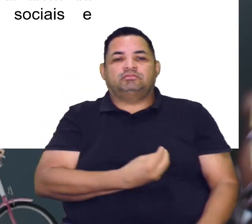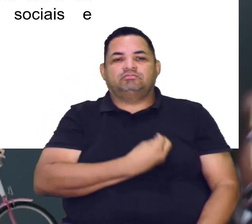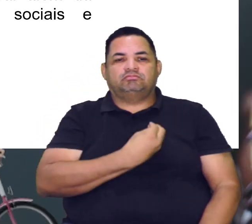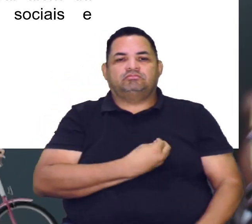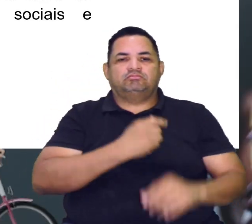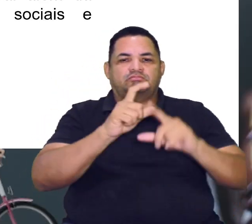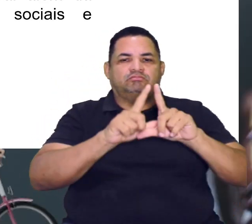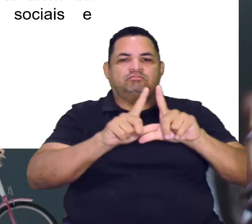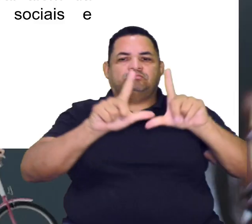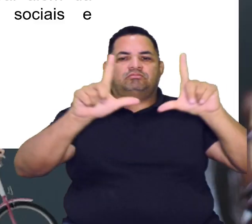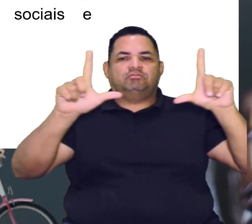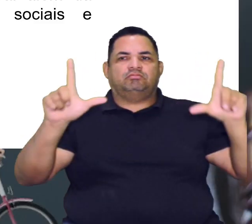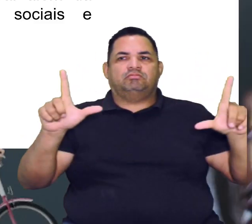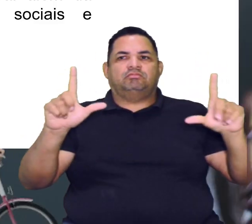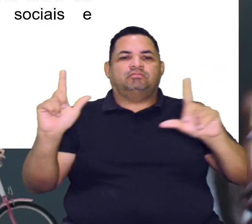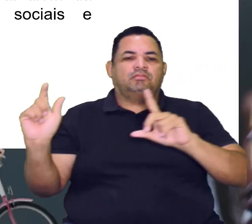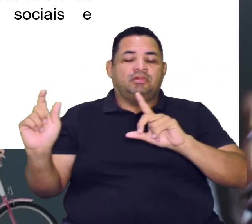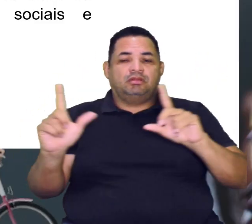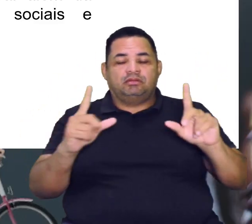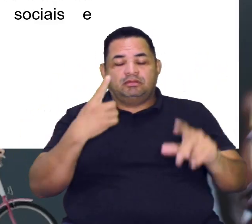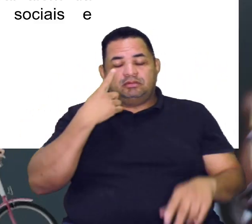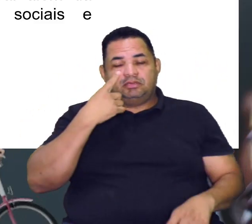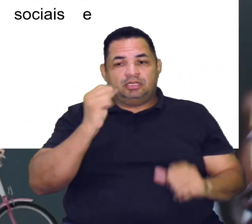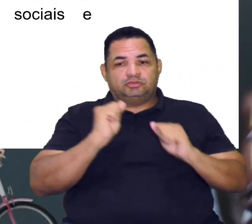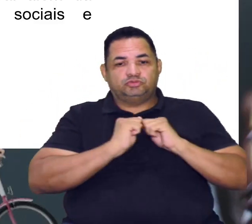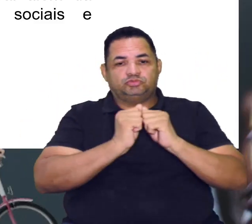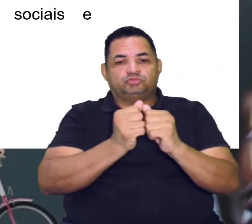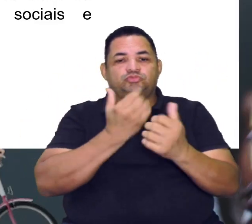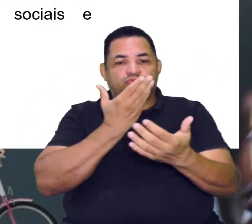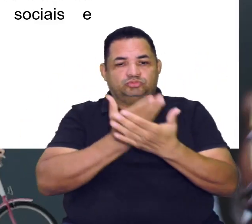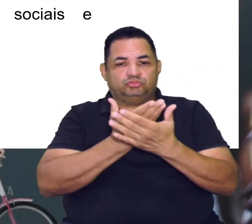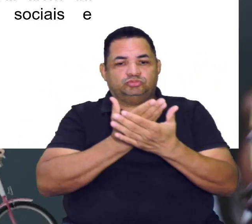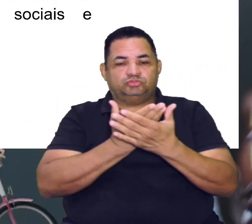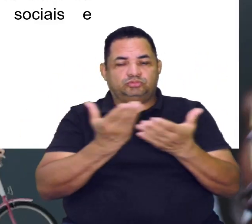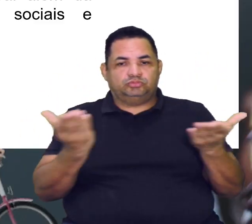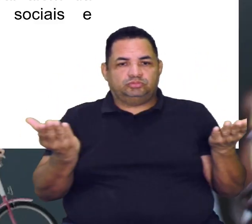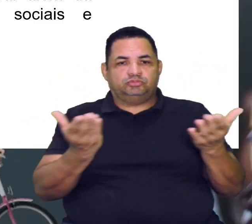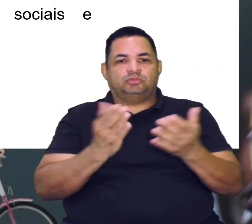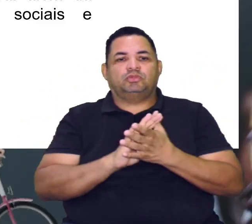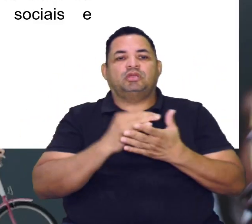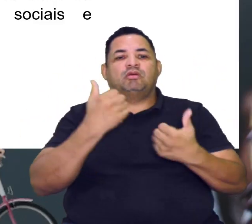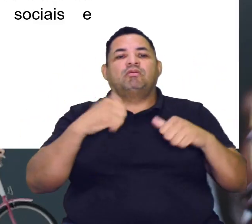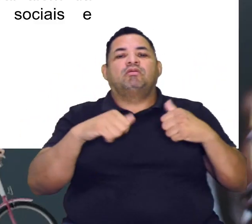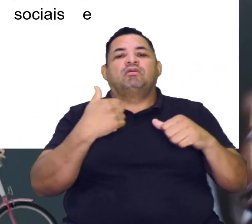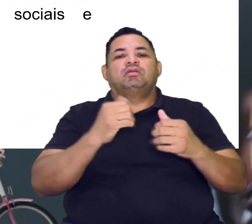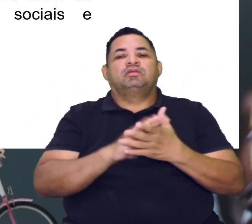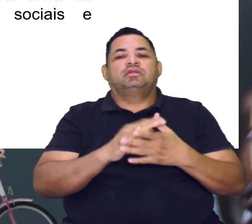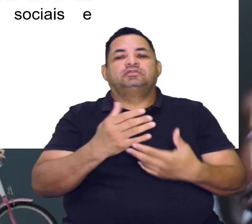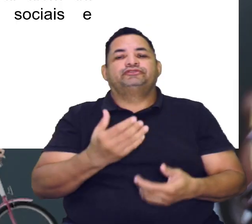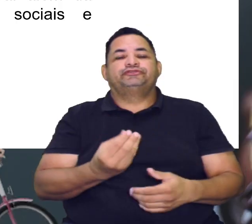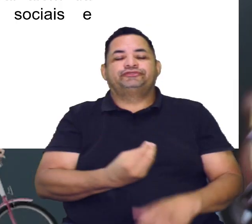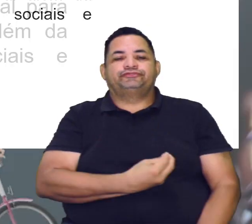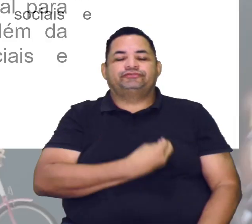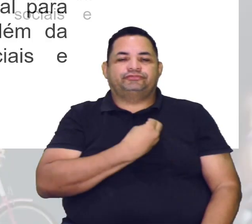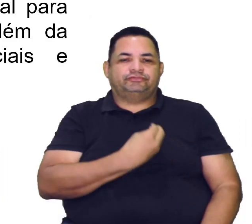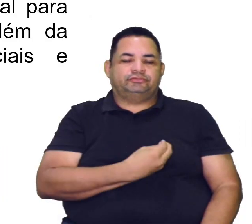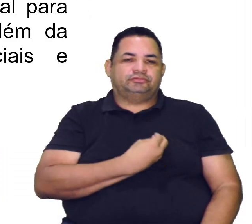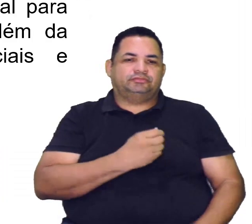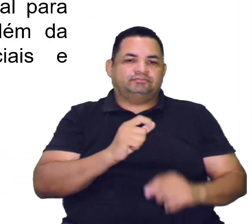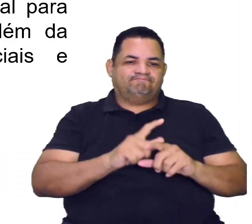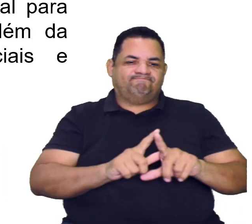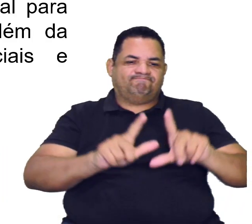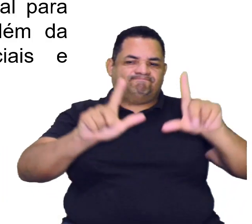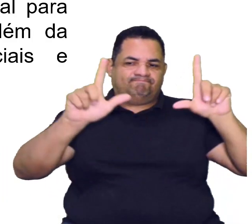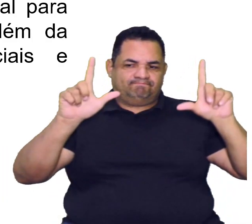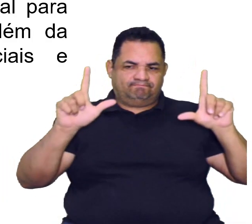diretor, ele abrir aqui essa tela para você ver junto comigo o que significa qualidade de vida. Então, abre aí, diretor.